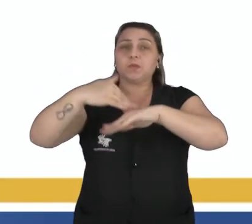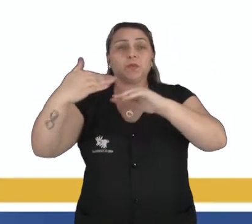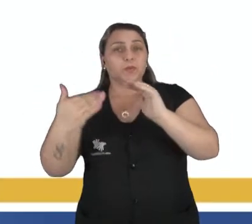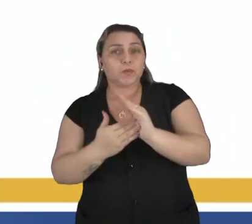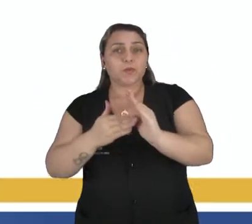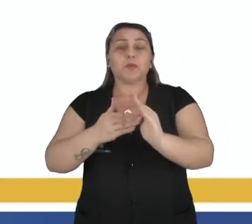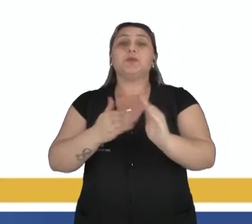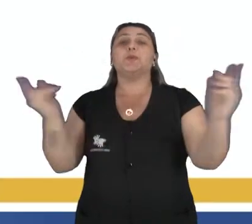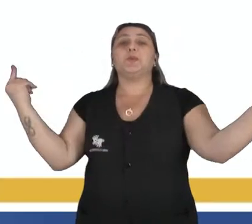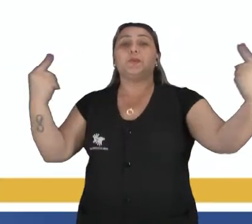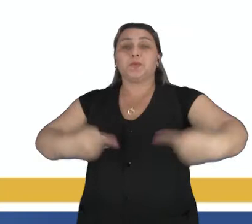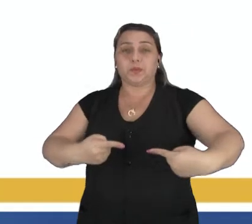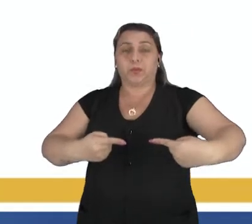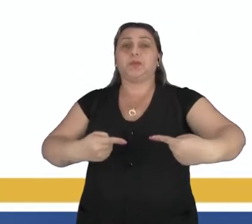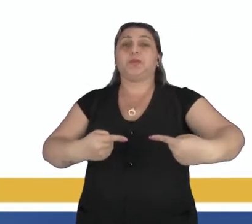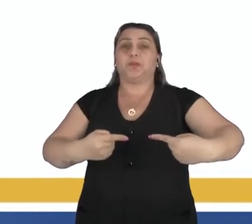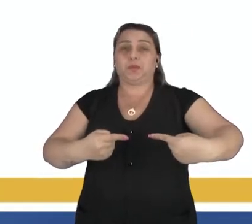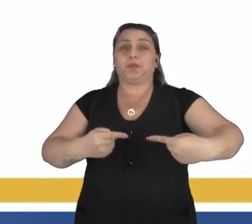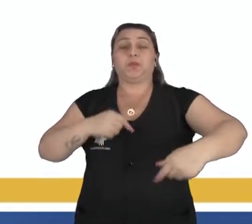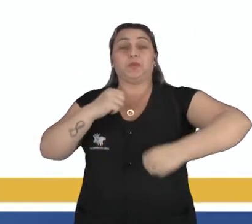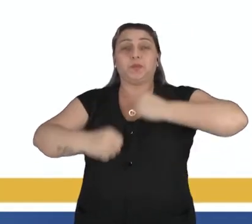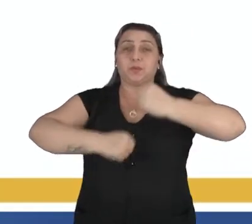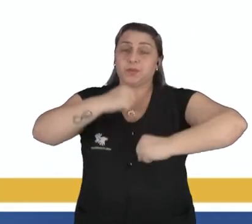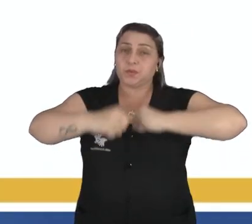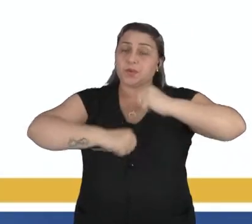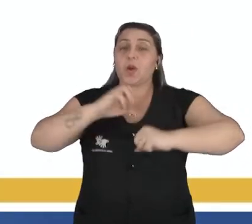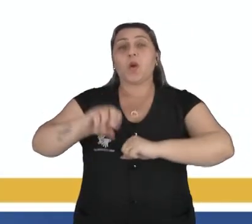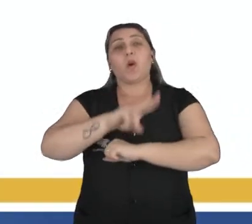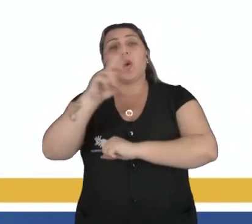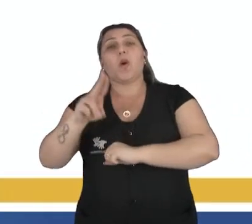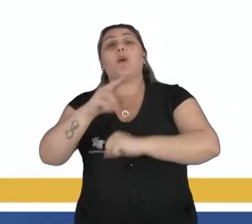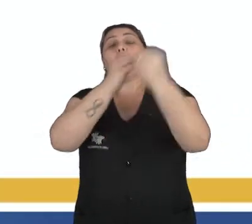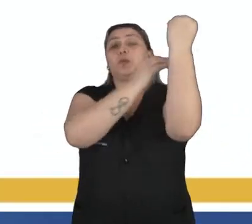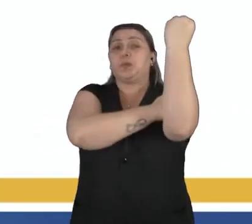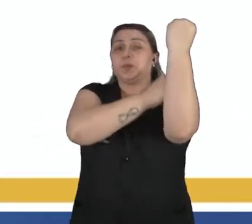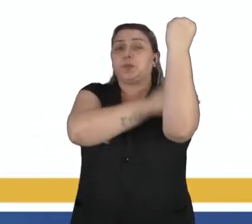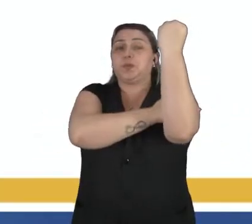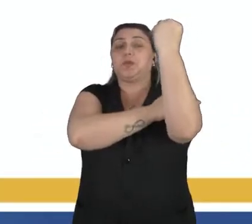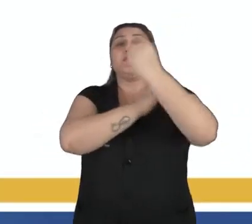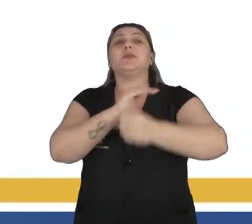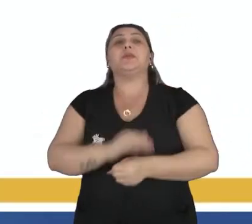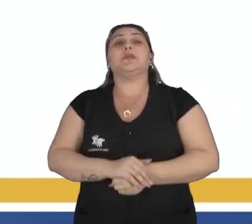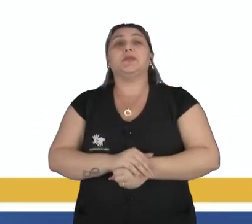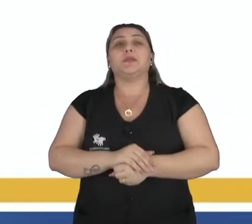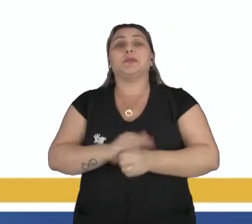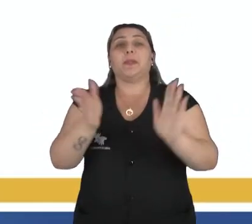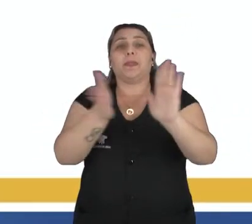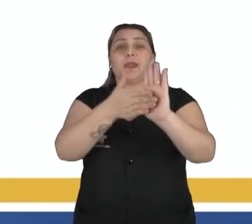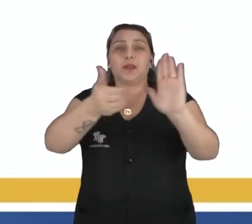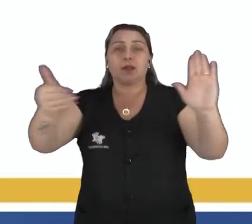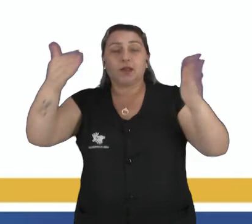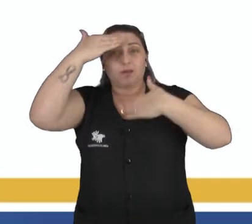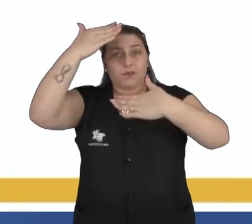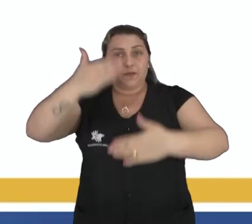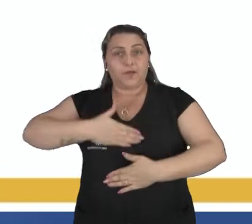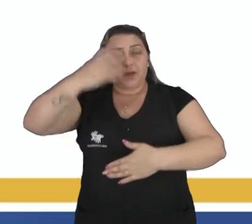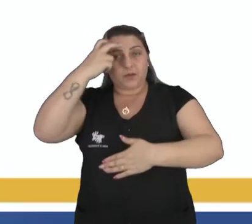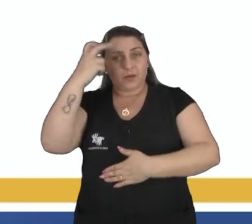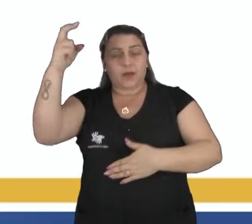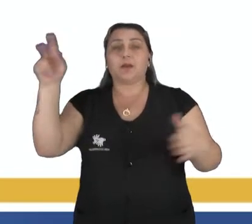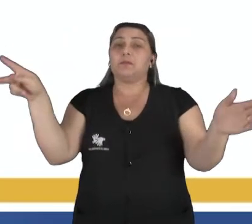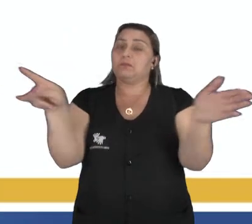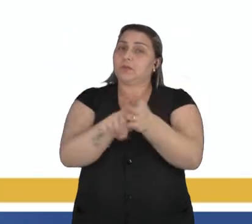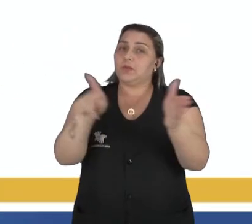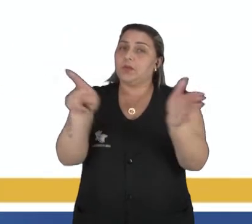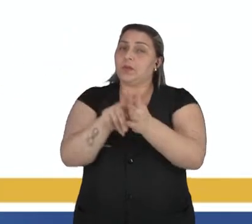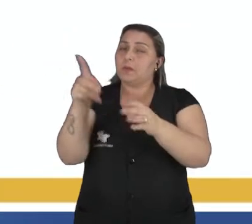de competição, seja na pista de corridas ou na força física. A estética, o físico e o intelecto faziam parte